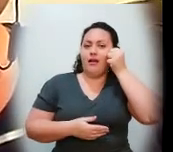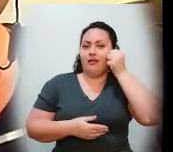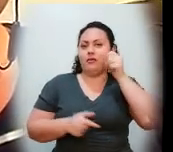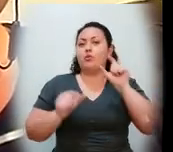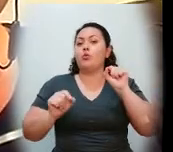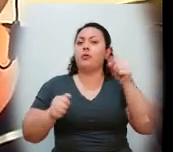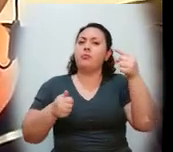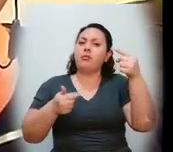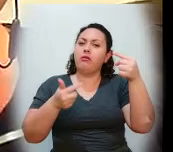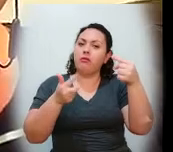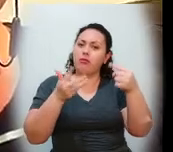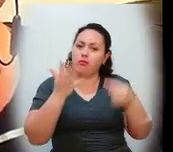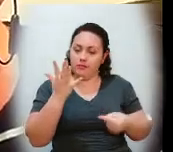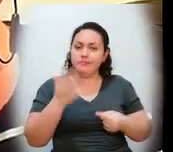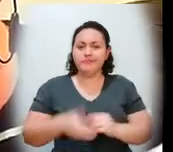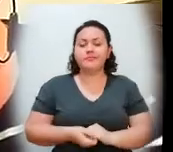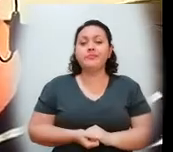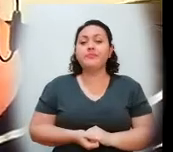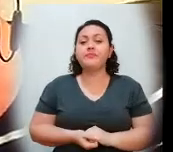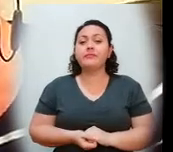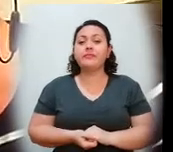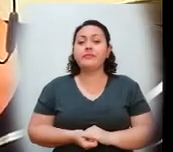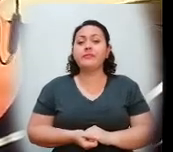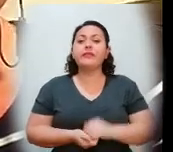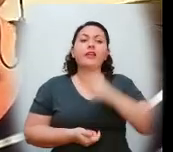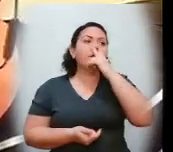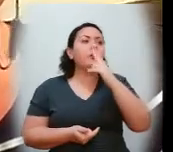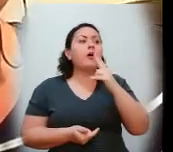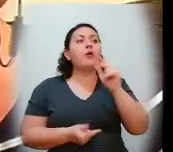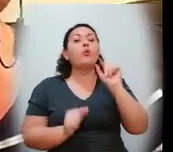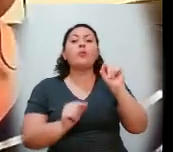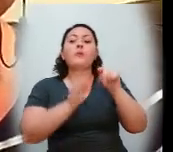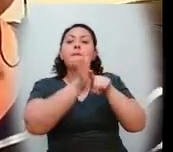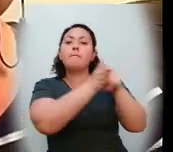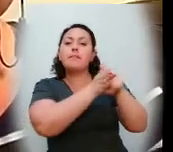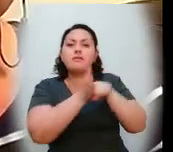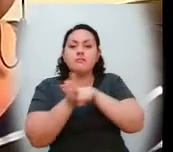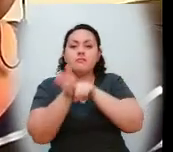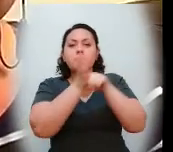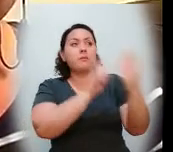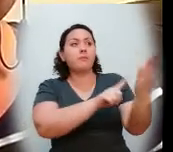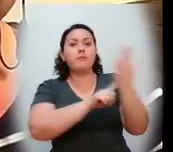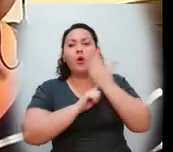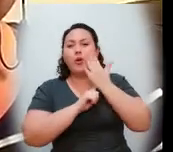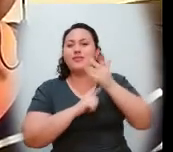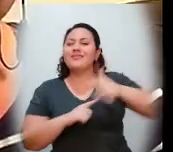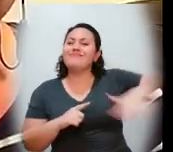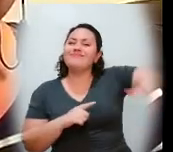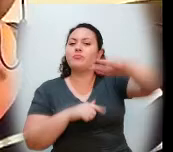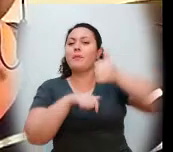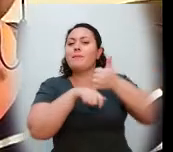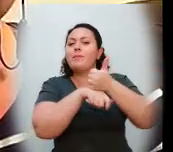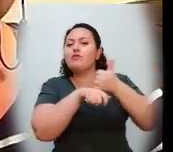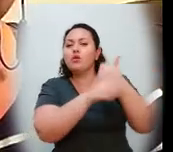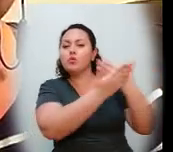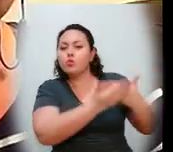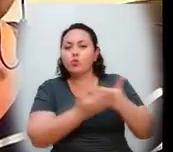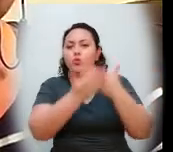sono. Então, entram é o que as pesquisas mostram, enfim, que as pessoas que estudam com